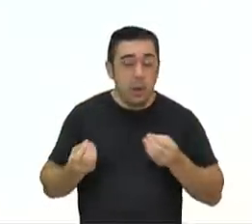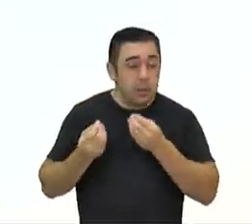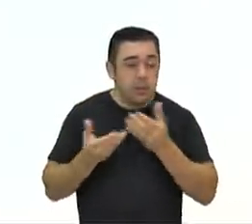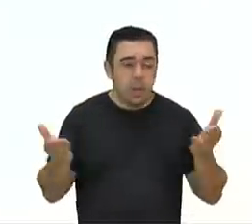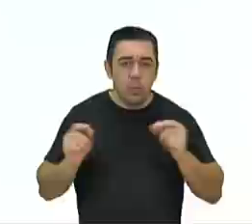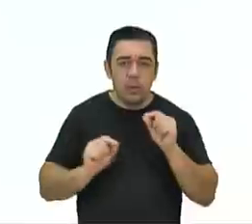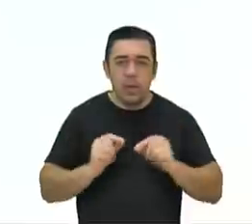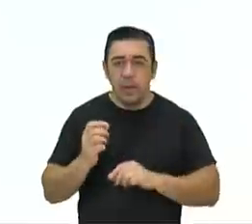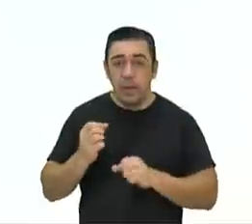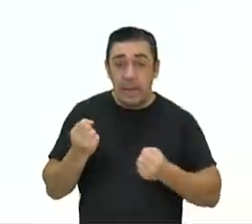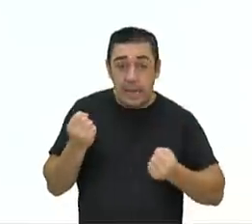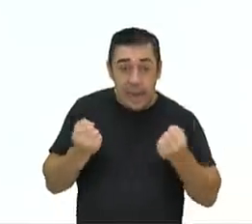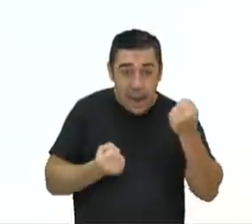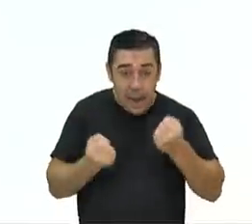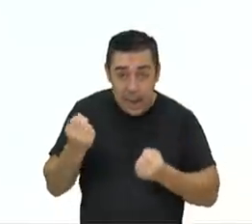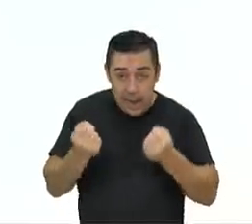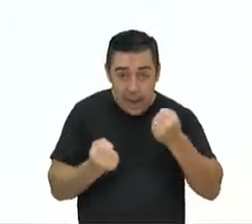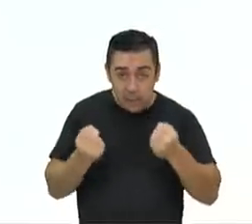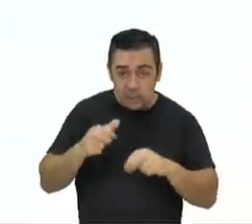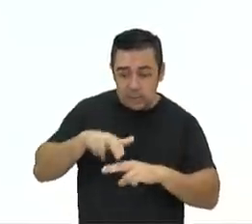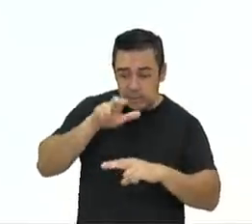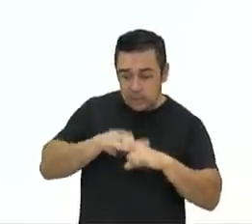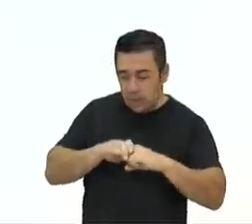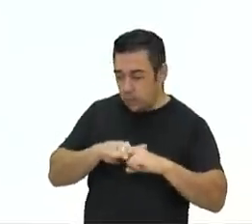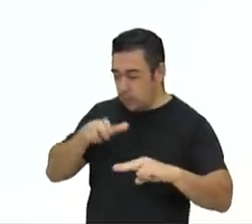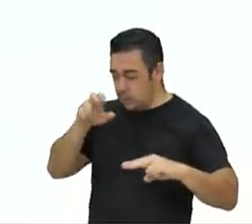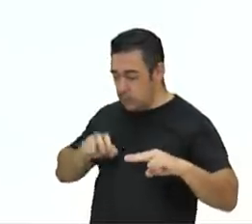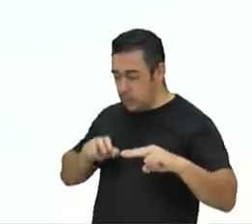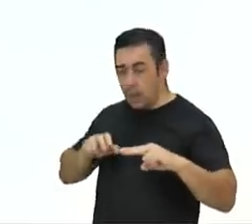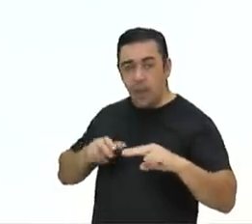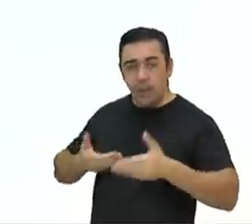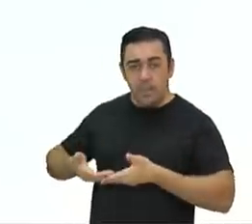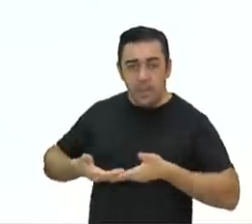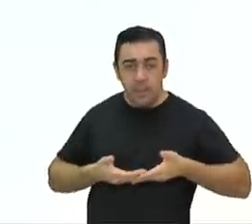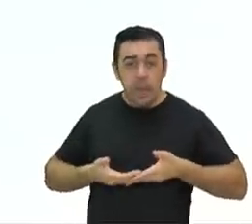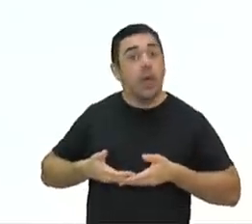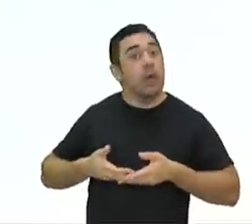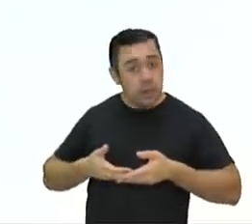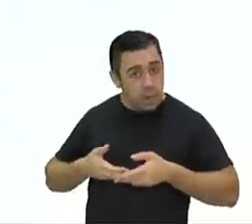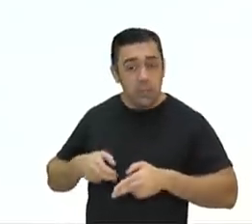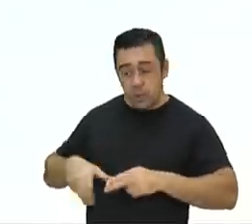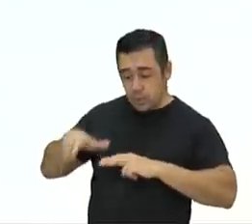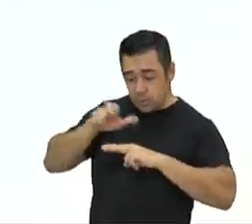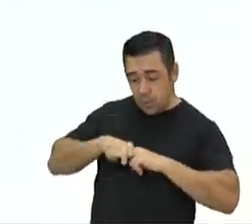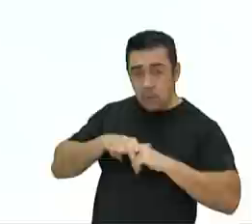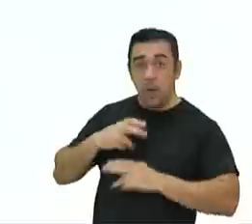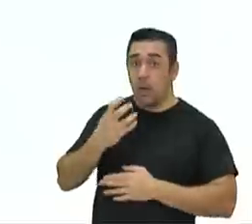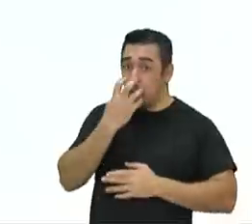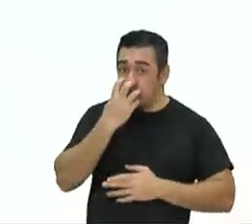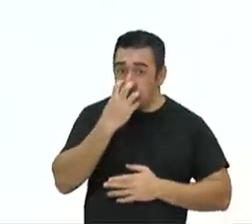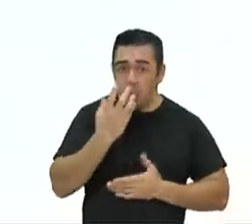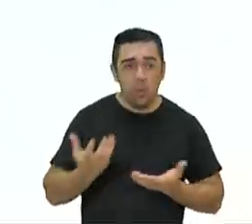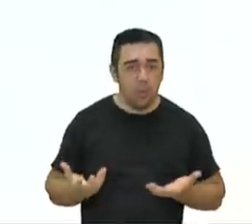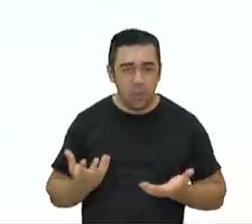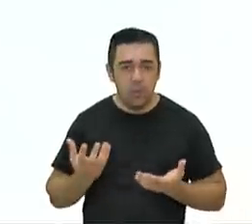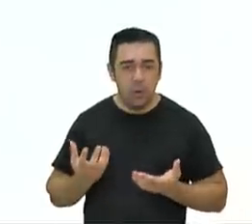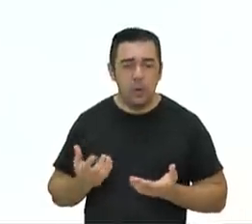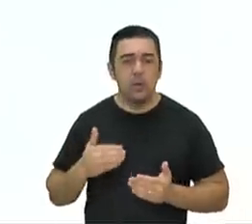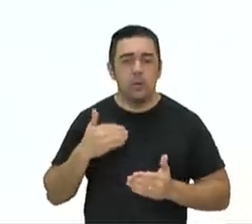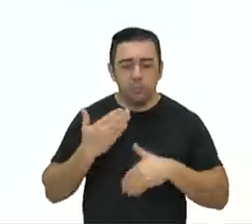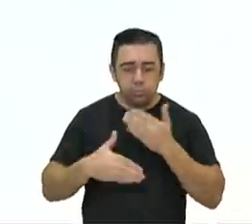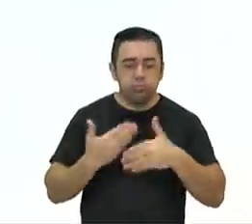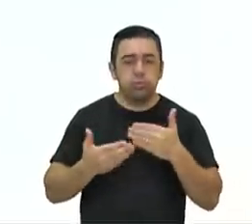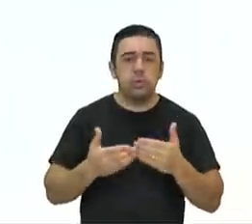que, em vez de assentos para bebês, têm acomodações para cães. Ou seja, à medida que decresce